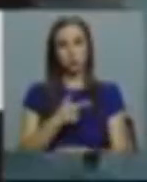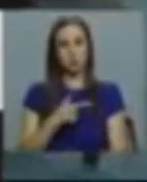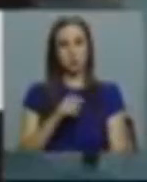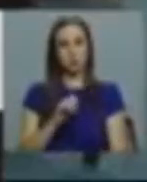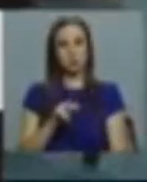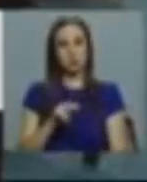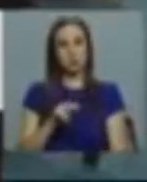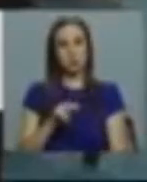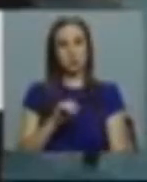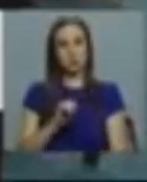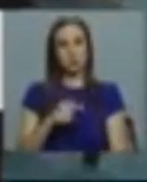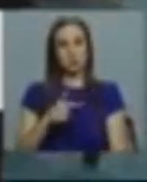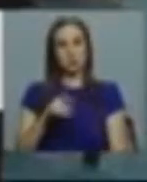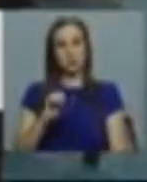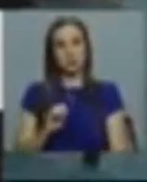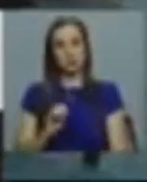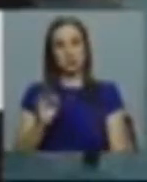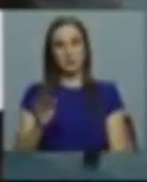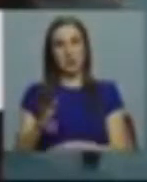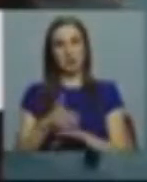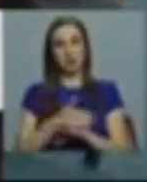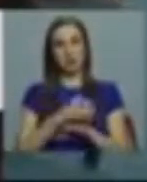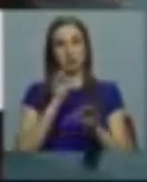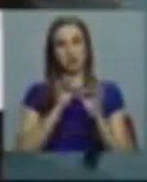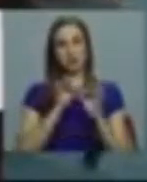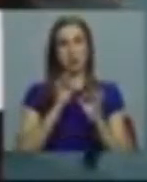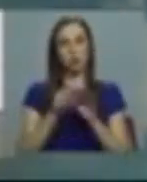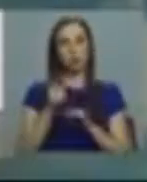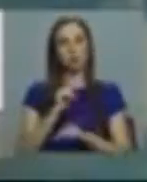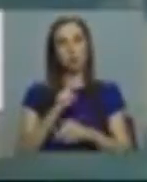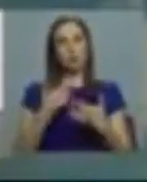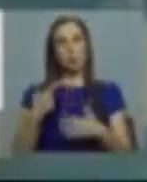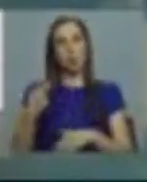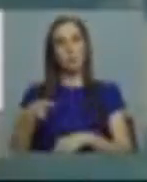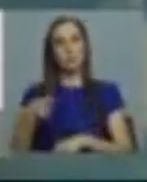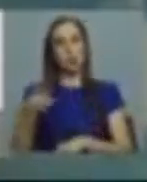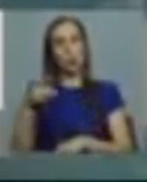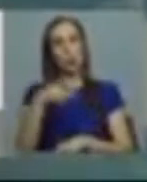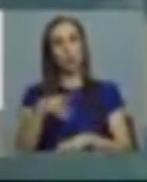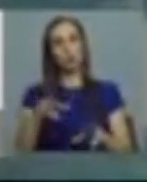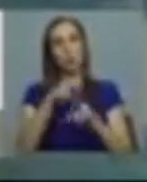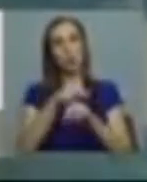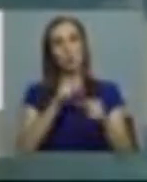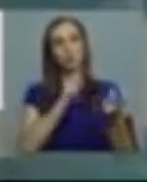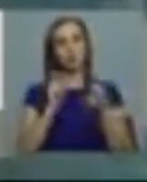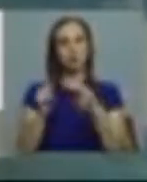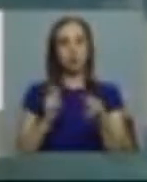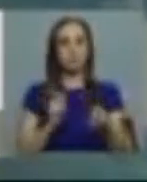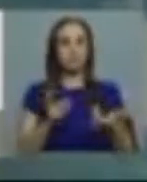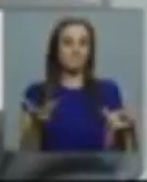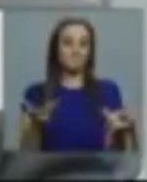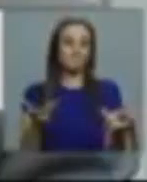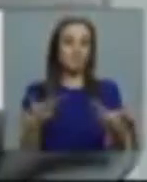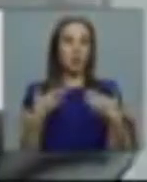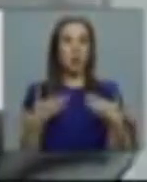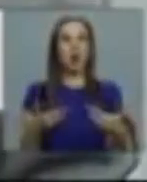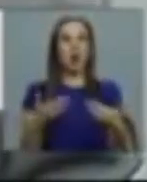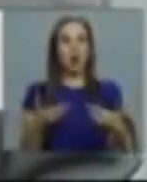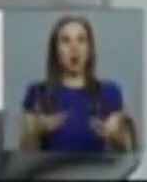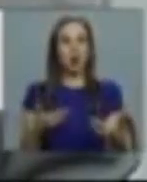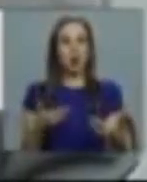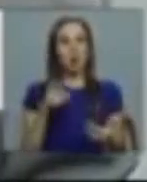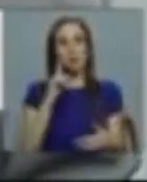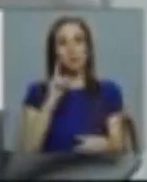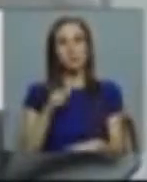antes de setembro, porque a atual presidente do Supremo é contra uma nova discussão do assunto. Agora